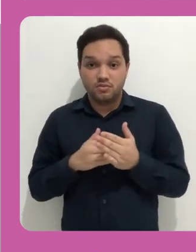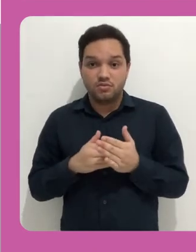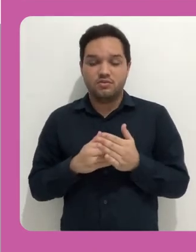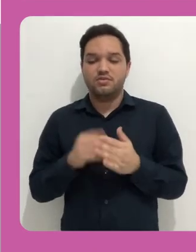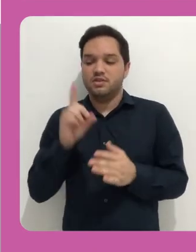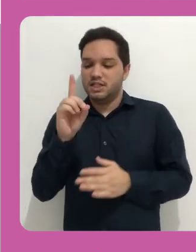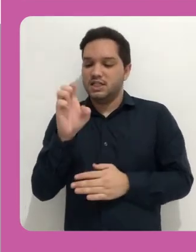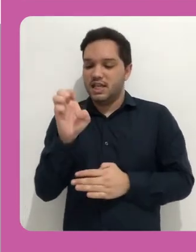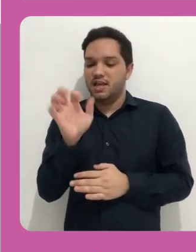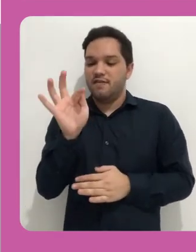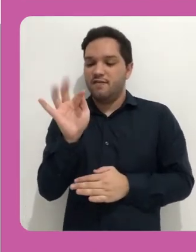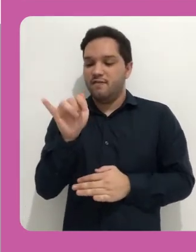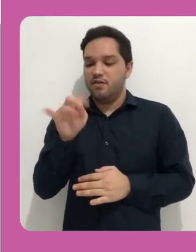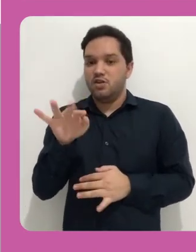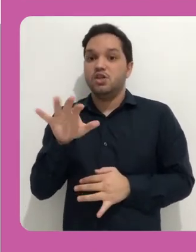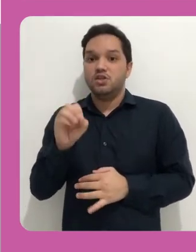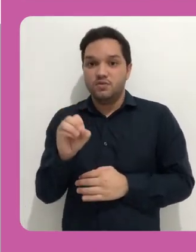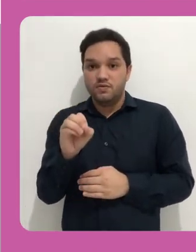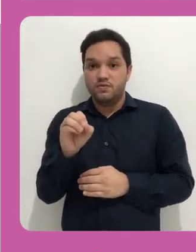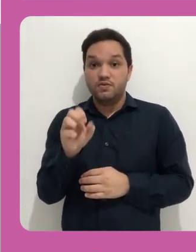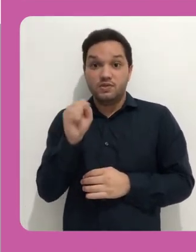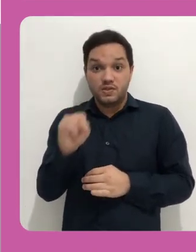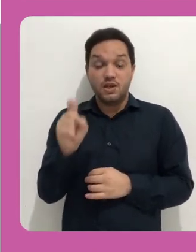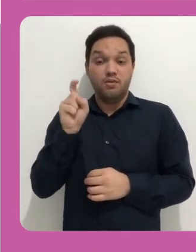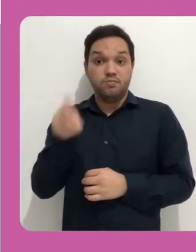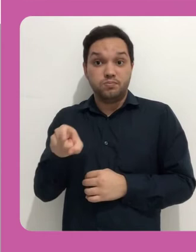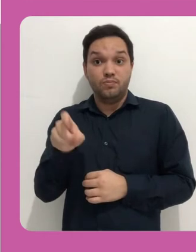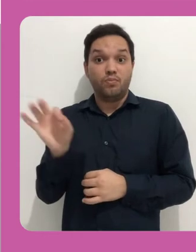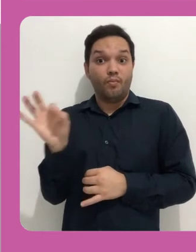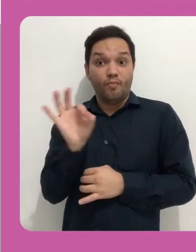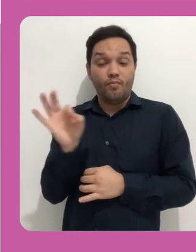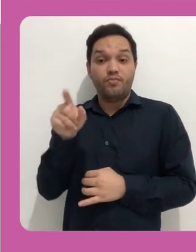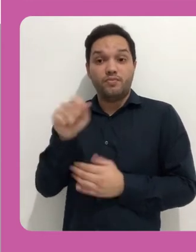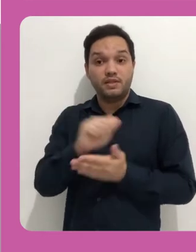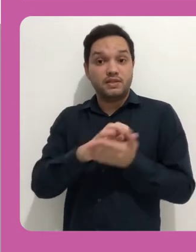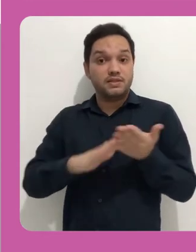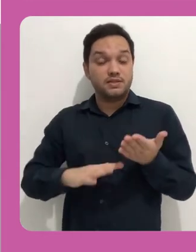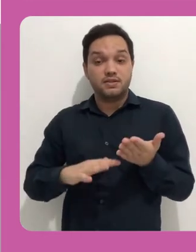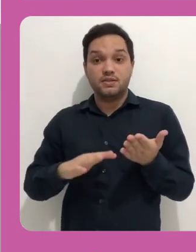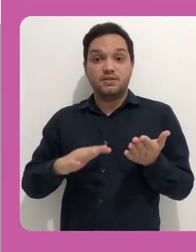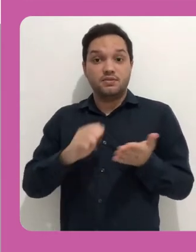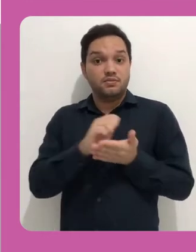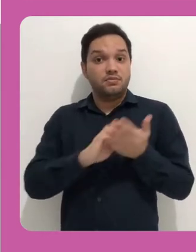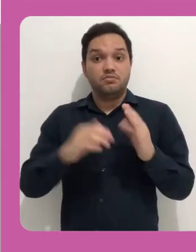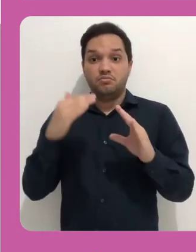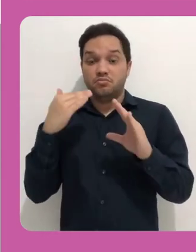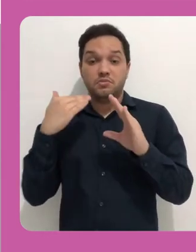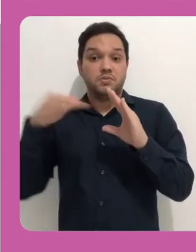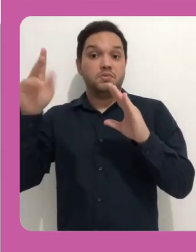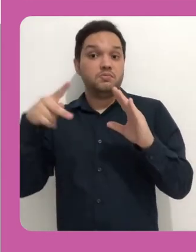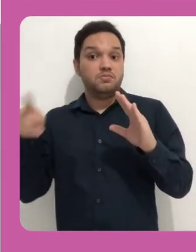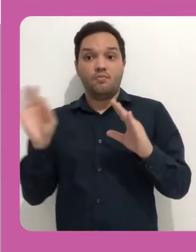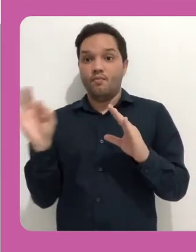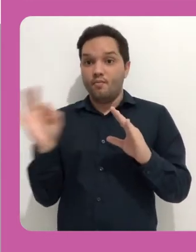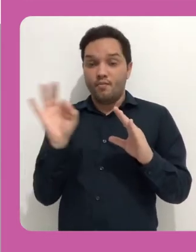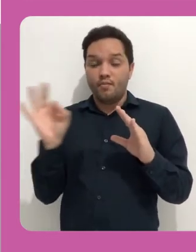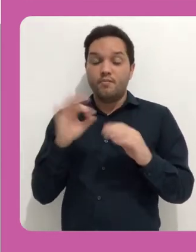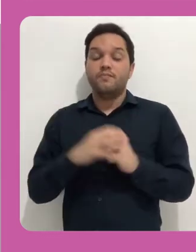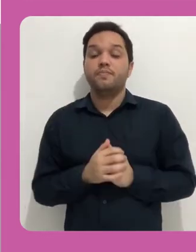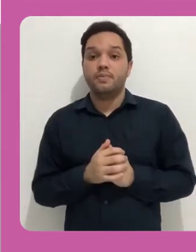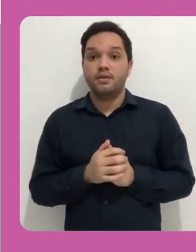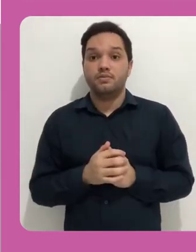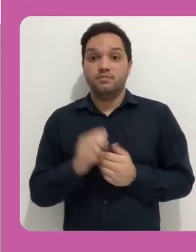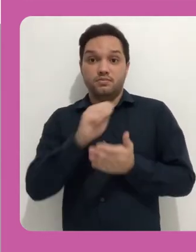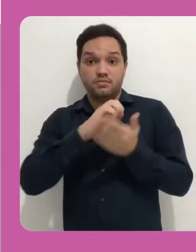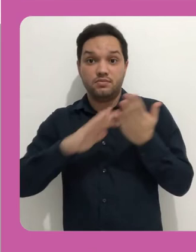botão enviar tarefa em definitivo, essa tarefa não é enviada para o professor. A tarefa aparece para